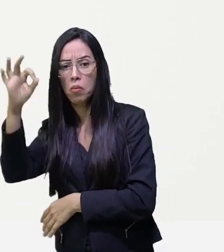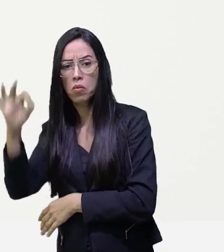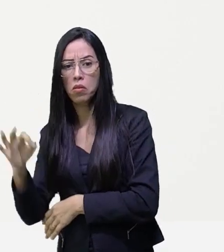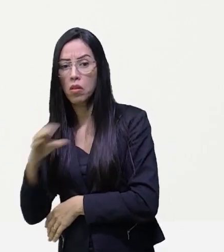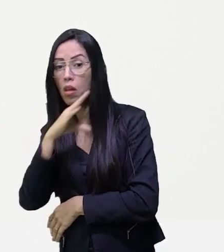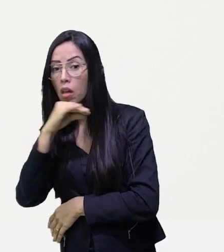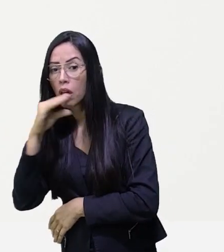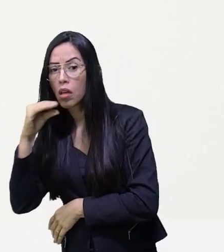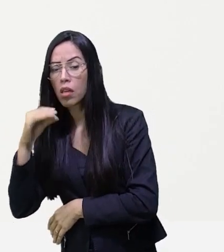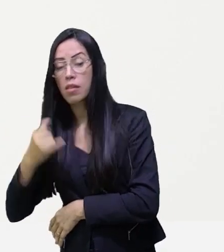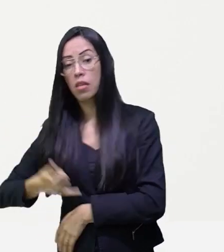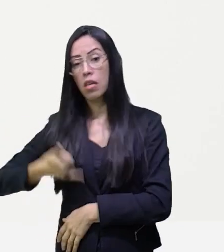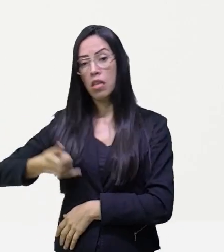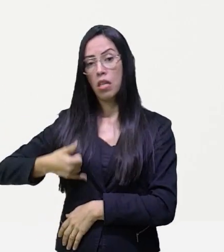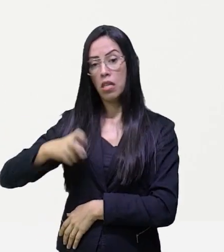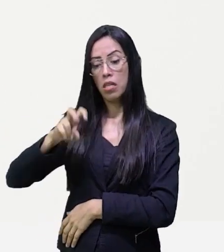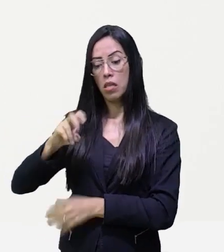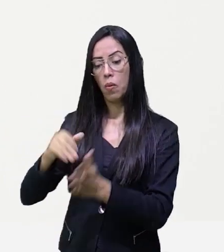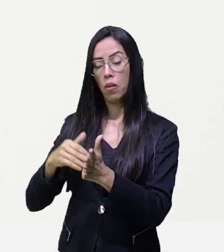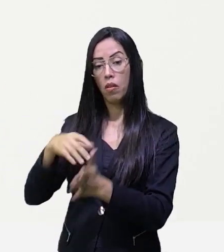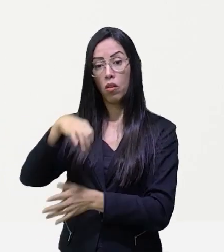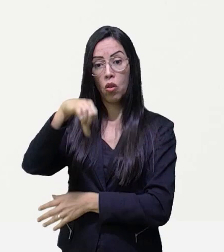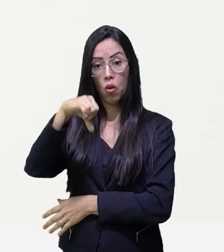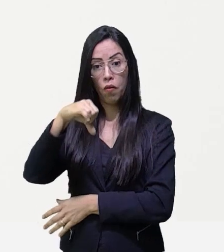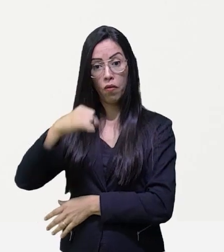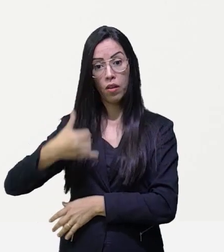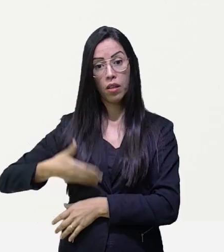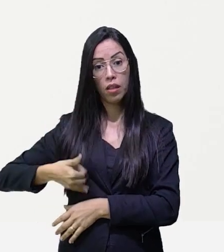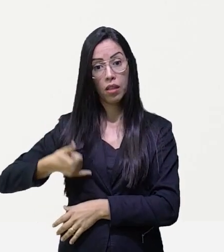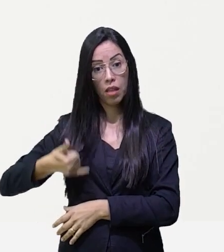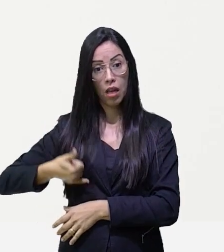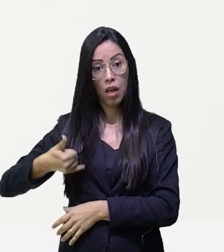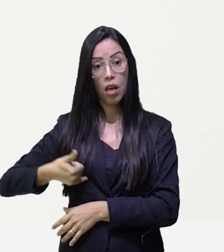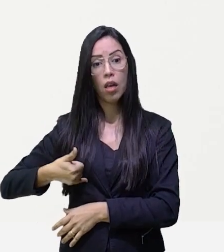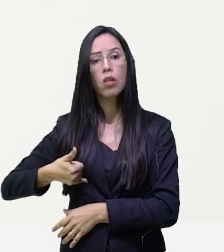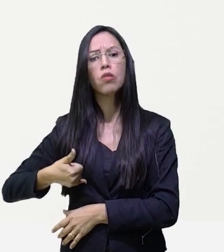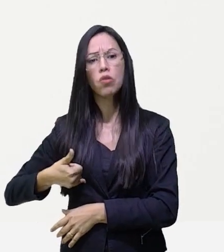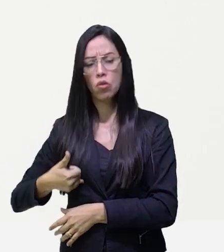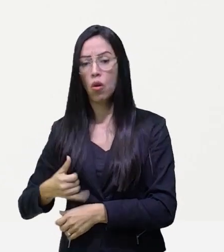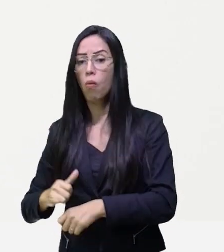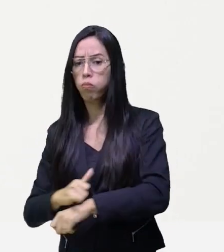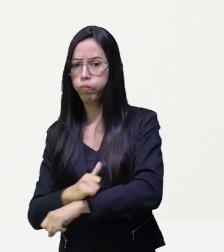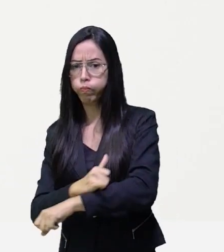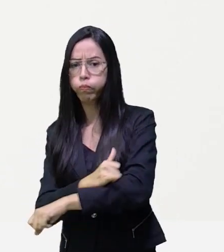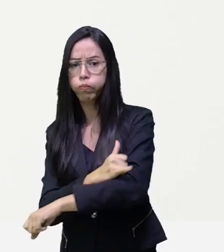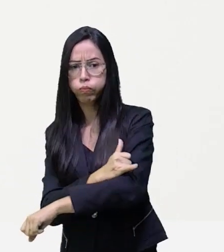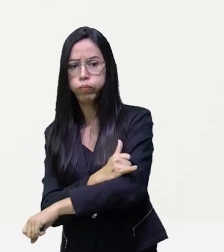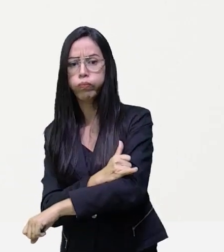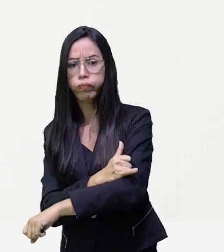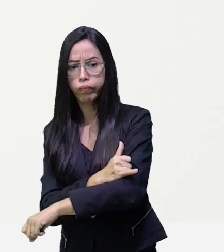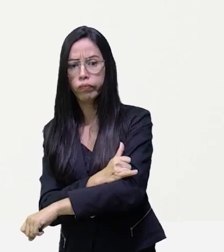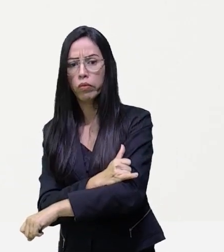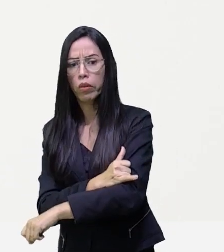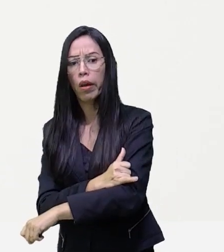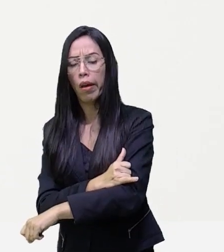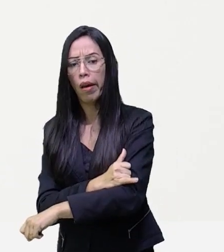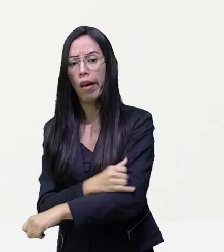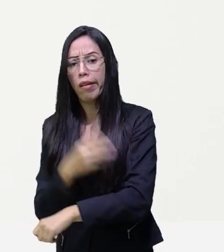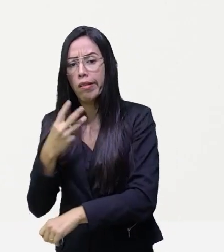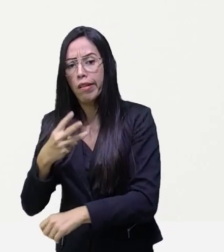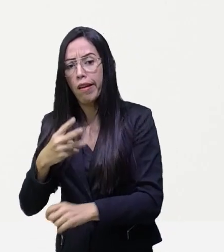anos apresentam excesso de peso, o que equivale a uma taxa 3 vezes